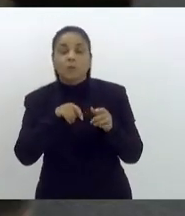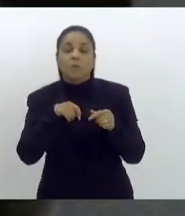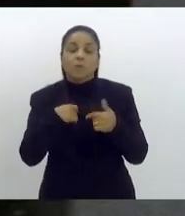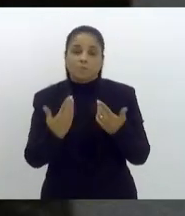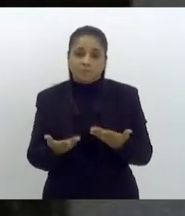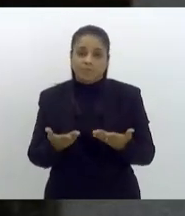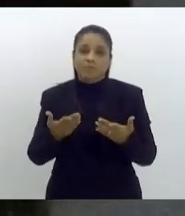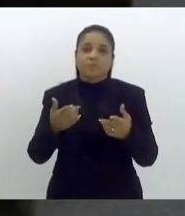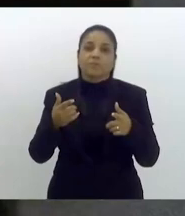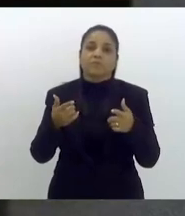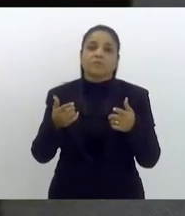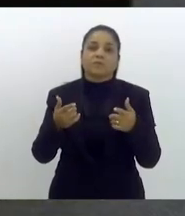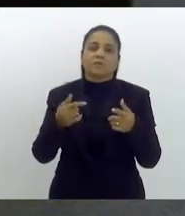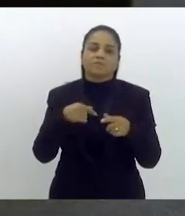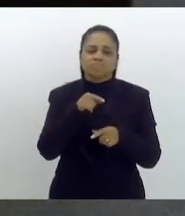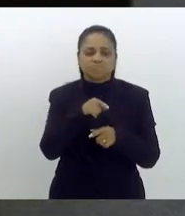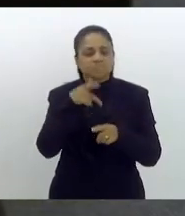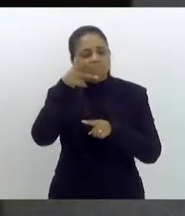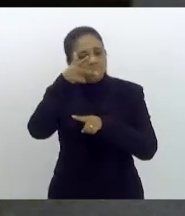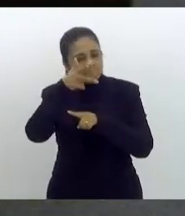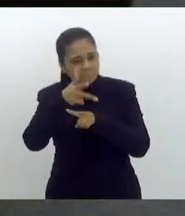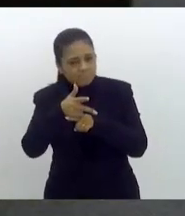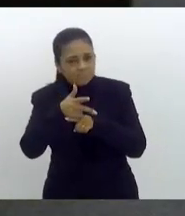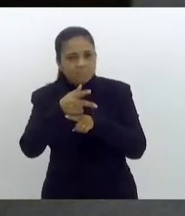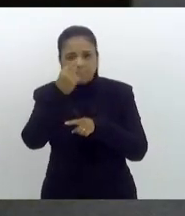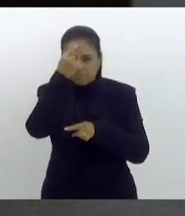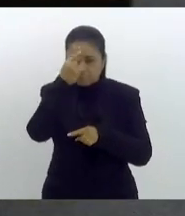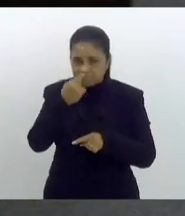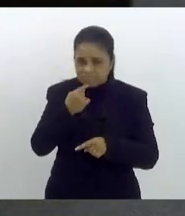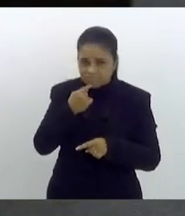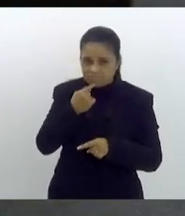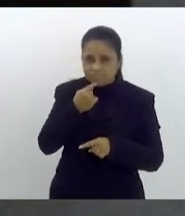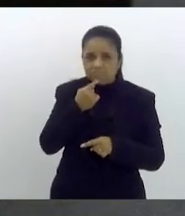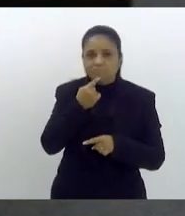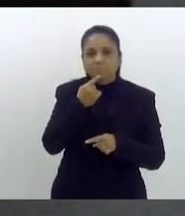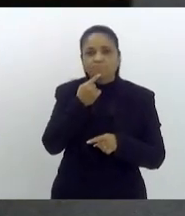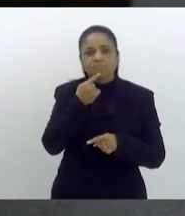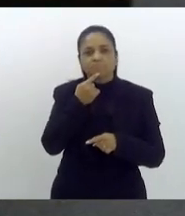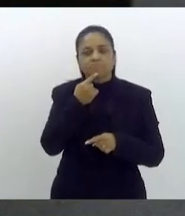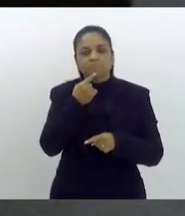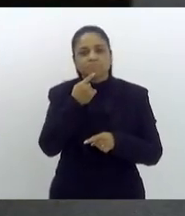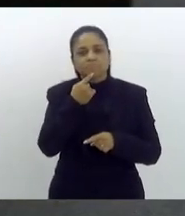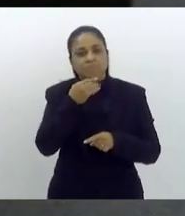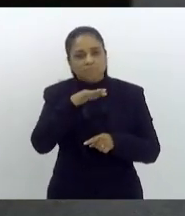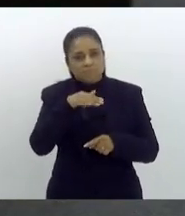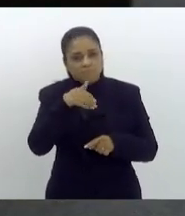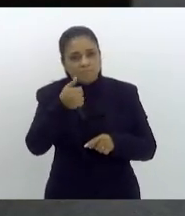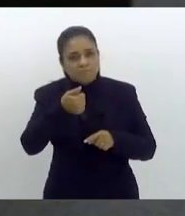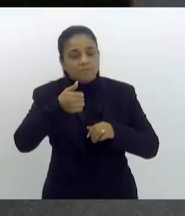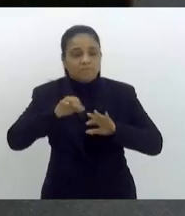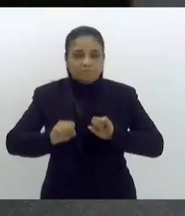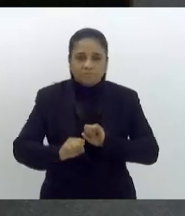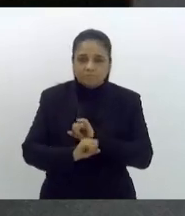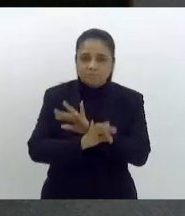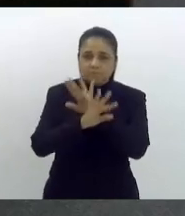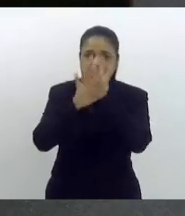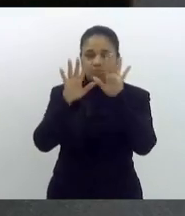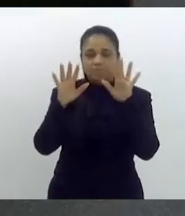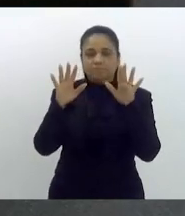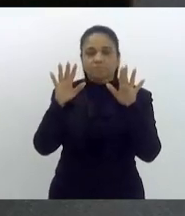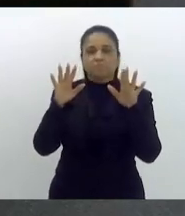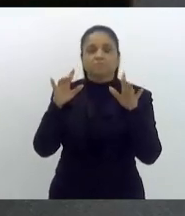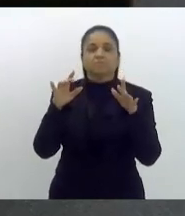que vossa excelência possa ver essas imagens que a gente possa ter aí a melhor transparência fundamental